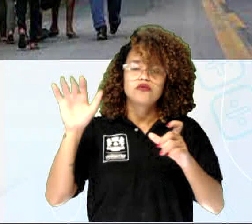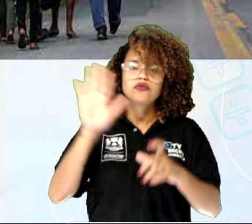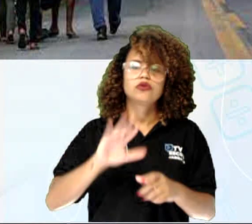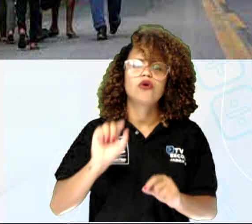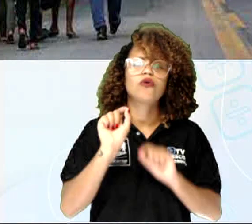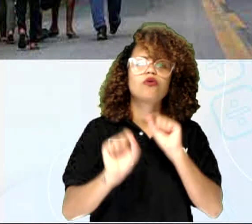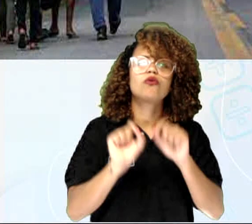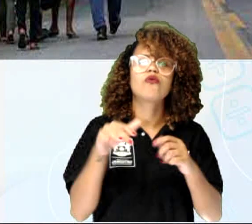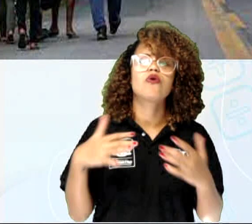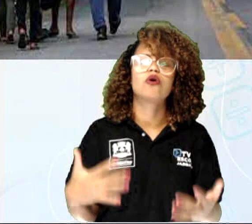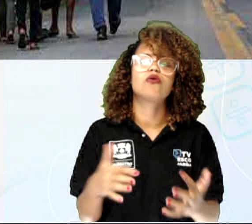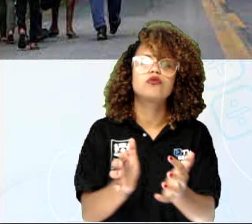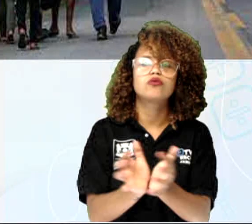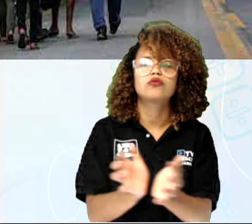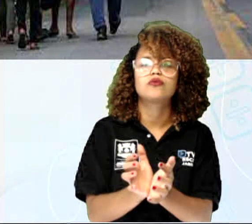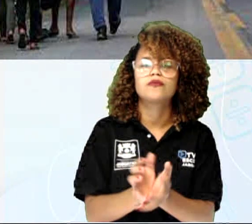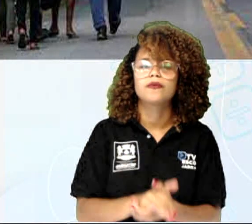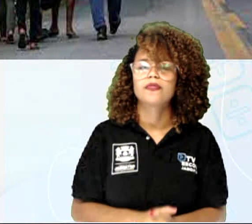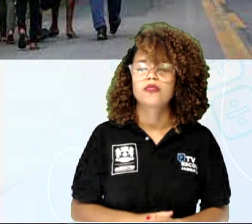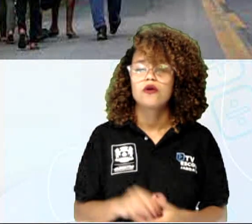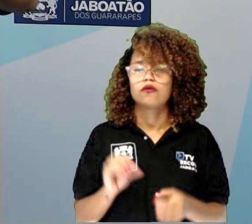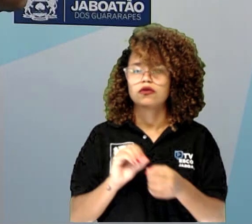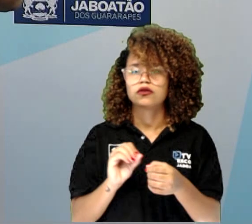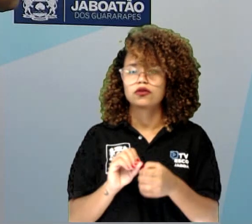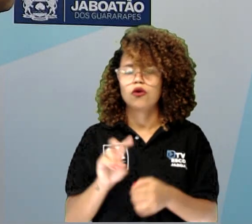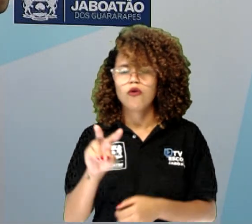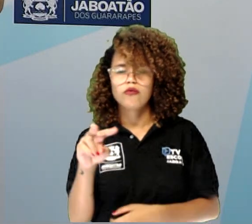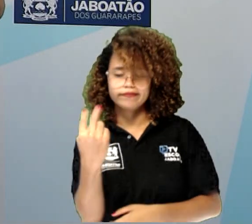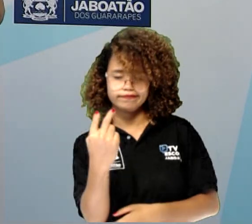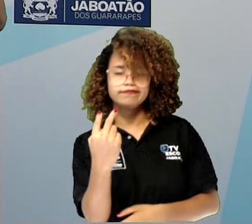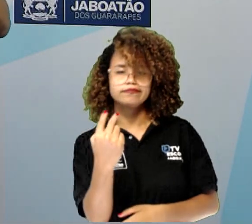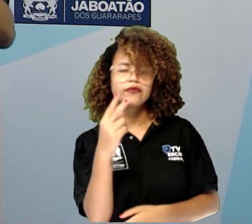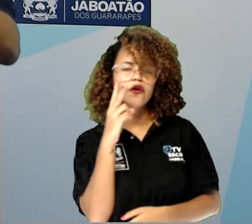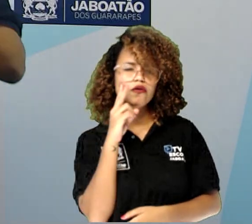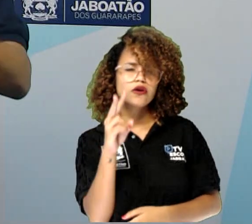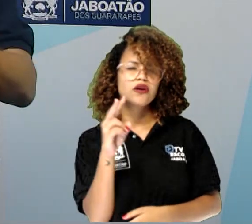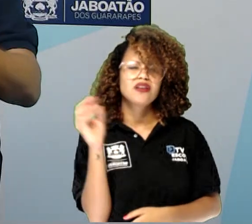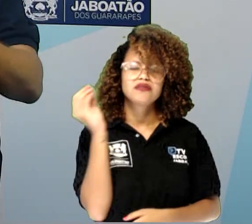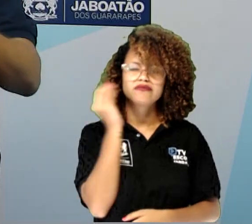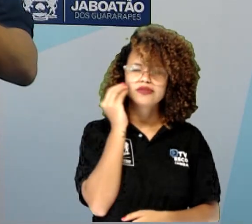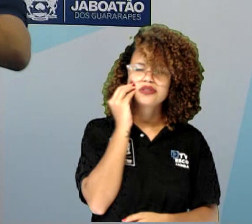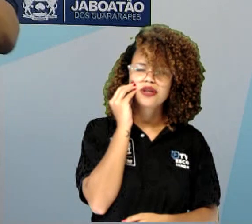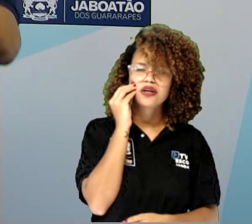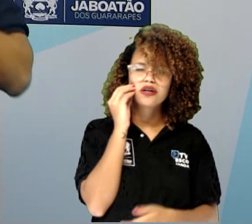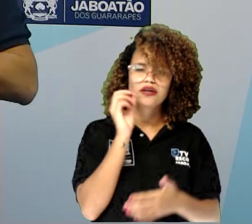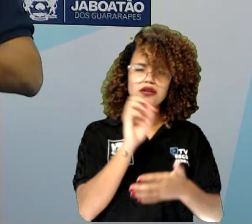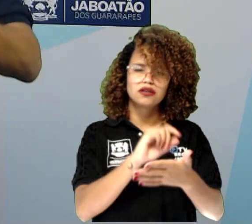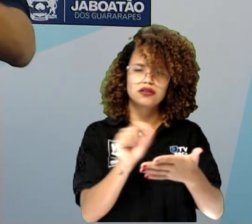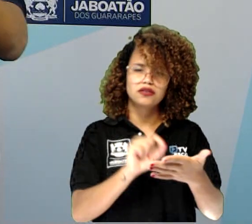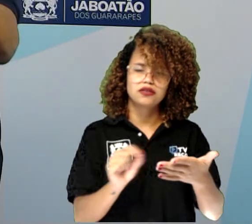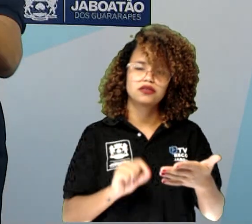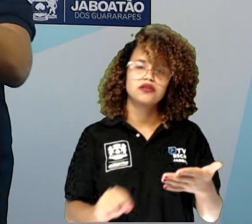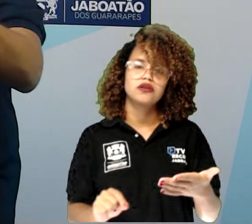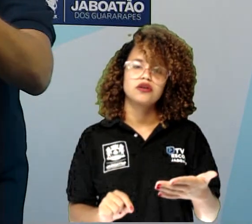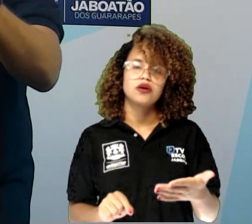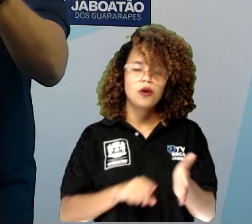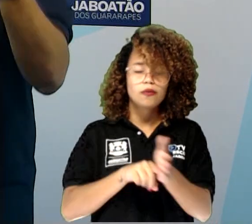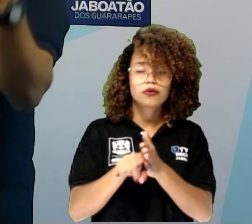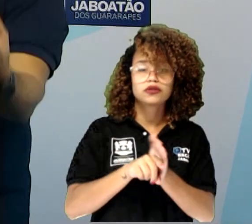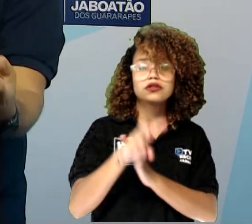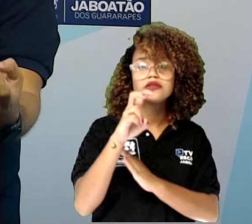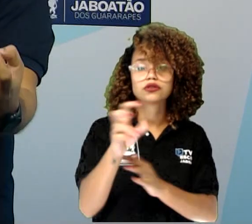grupos? Vamos fazer o seguinte, olhem aqui para mim. Vamos tentar listar aí, dar uma pesquisada, cinco